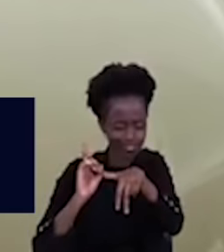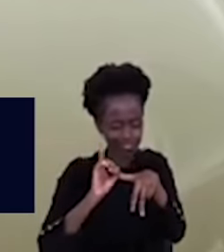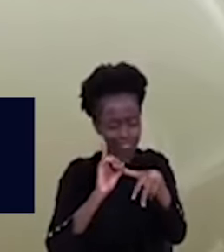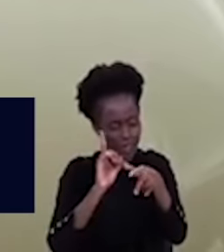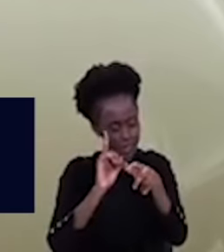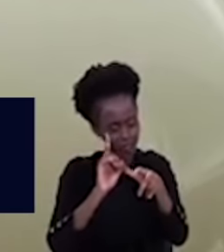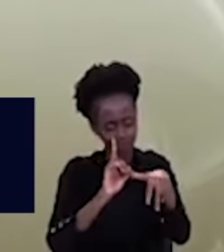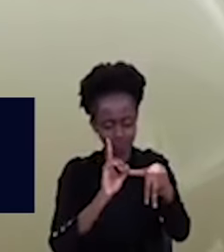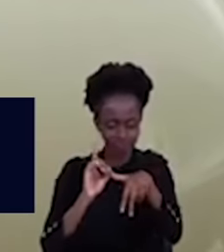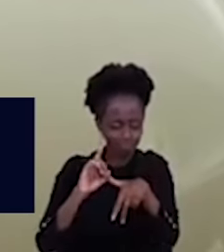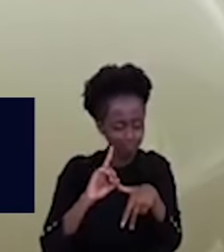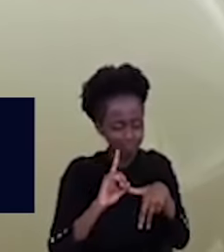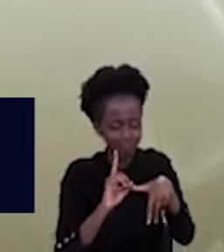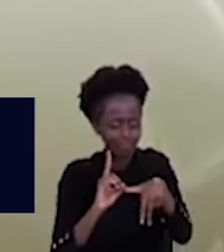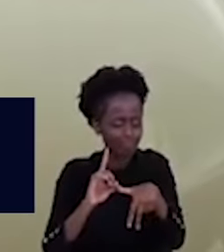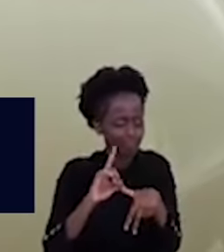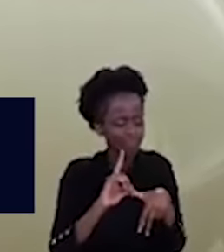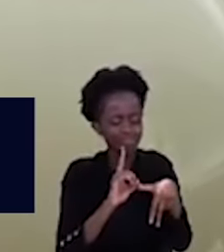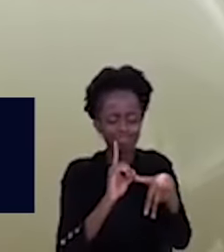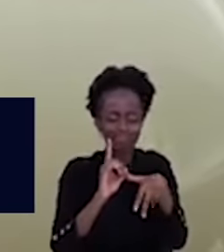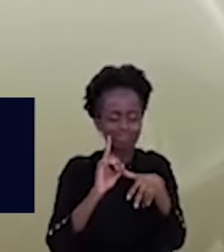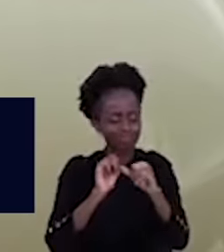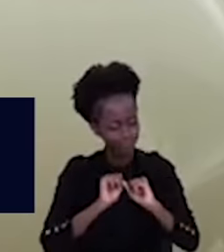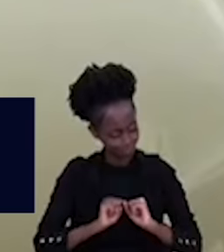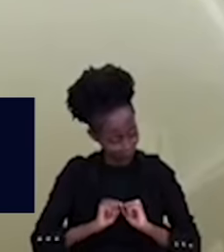Contigo irei ao altar.